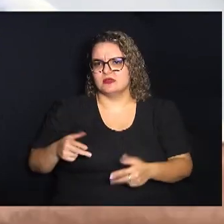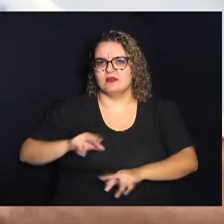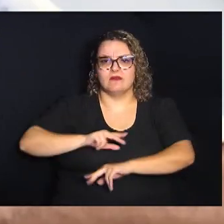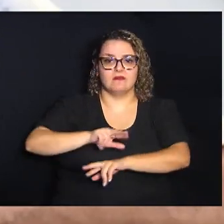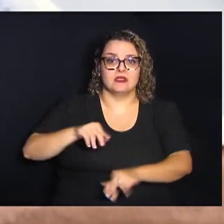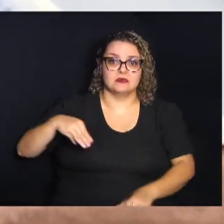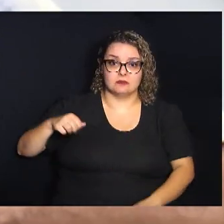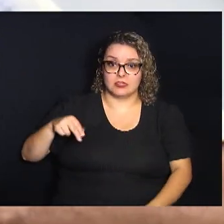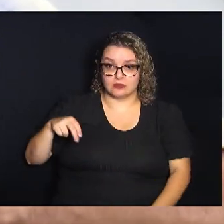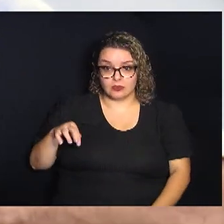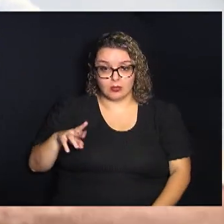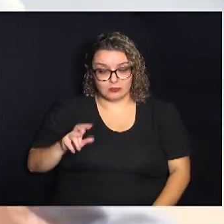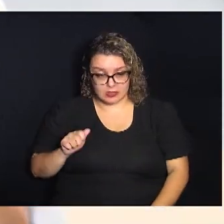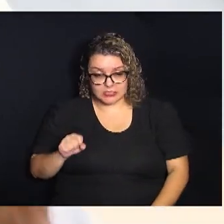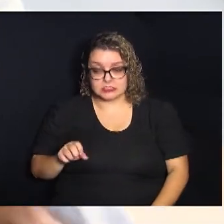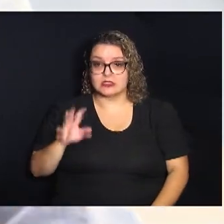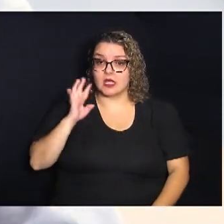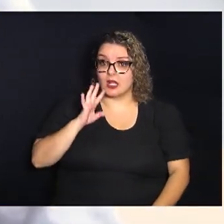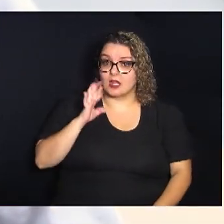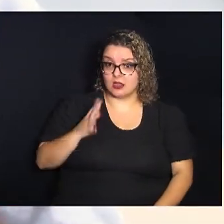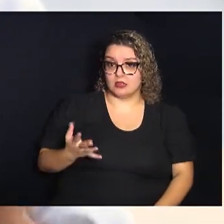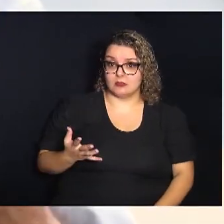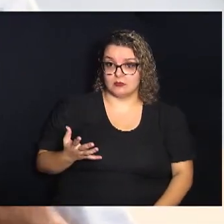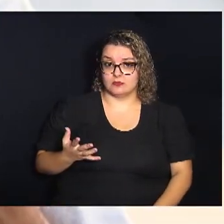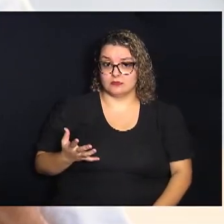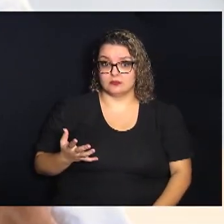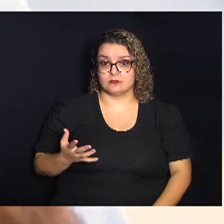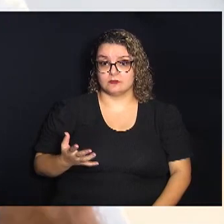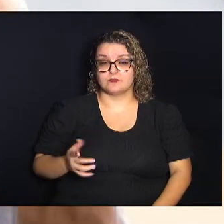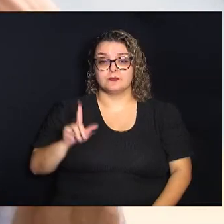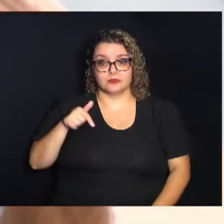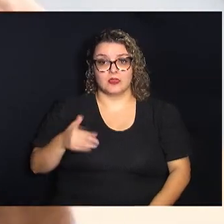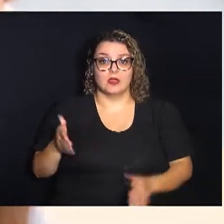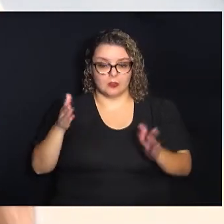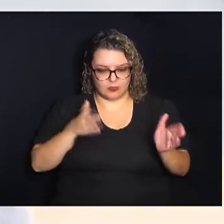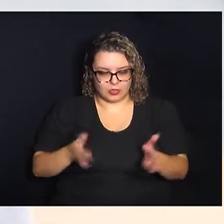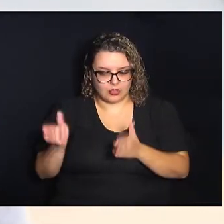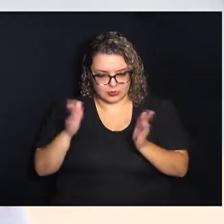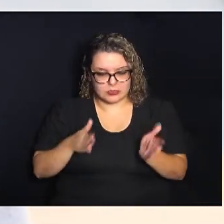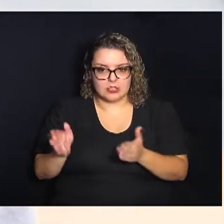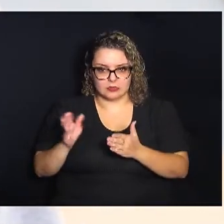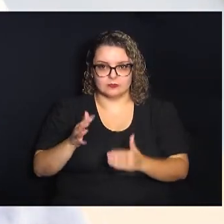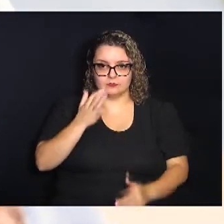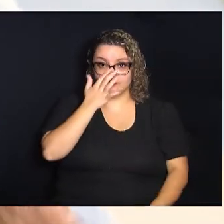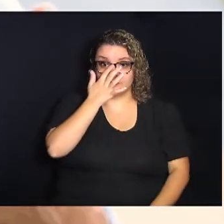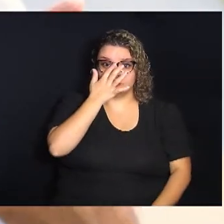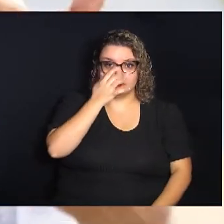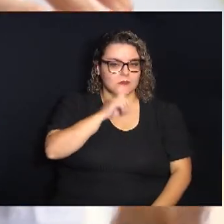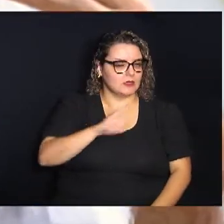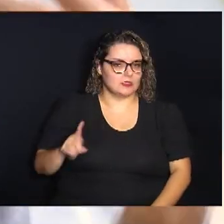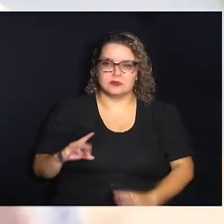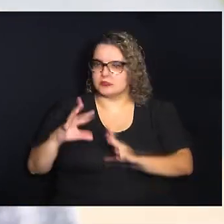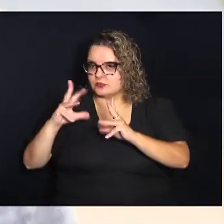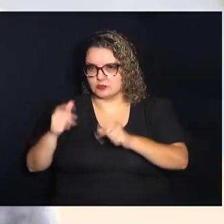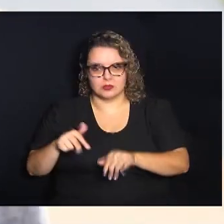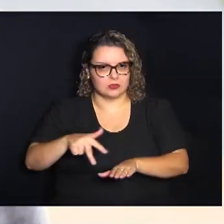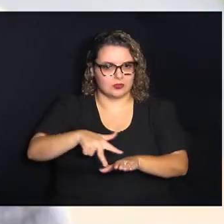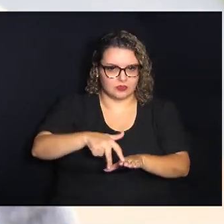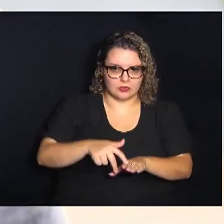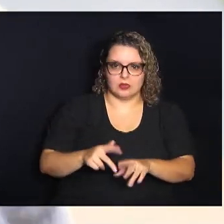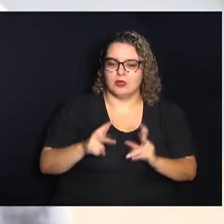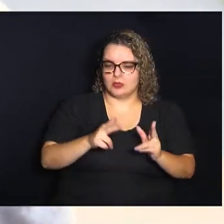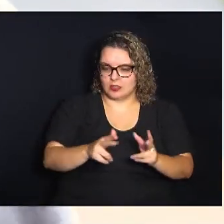legal porque não é assim, é uma linha de reprodução. Nem todos os skatistas fazem